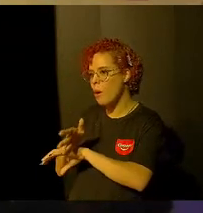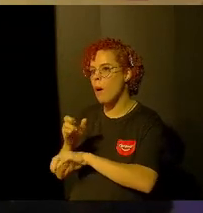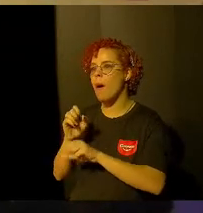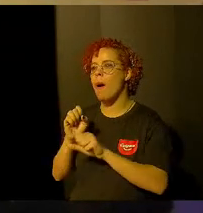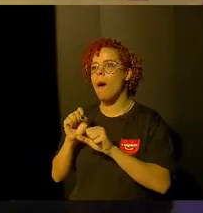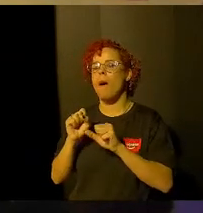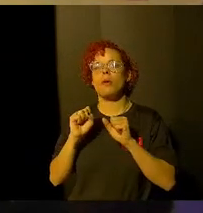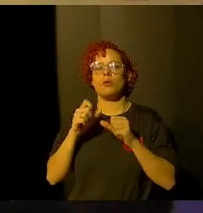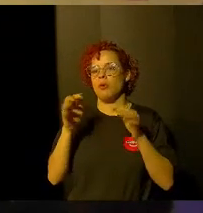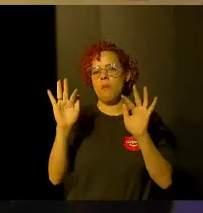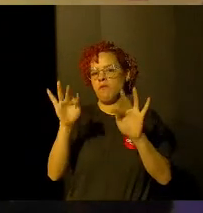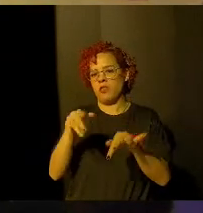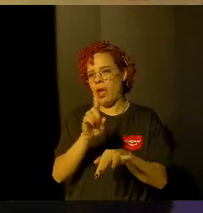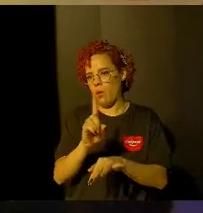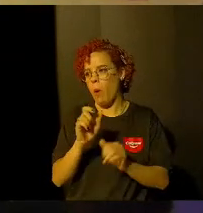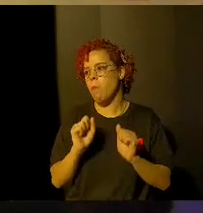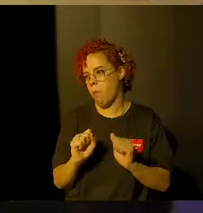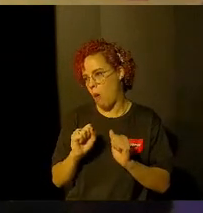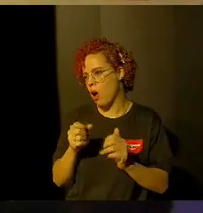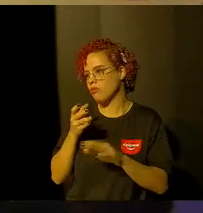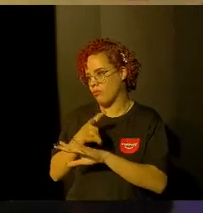perguntas todas para o final